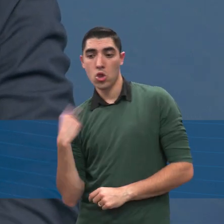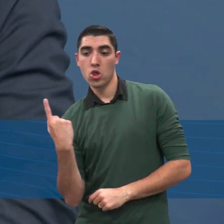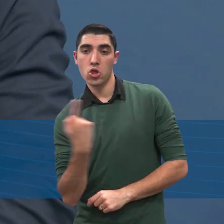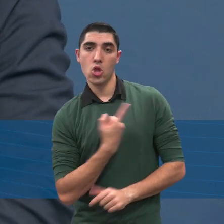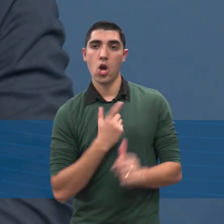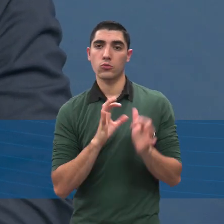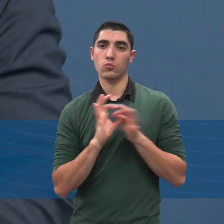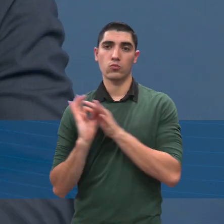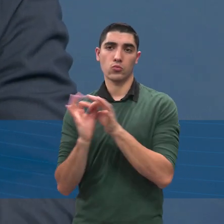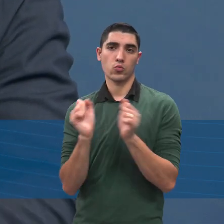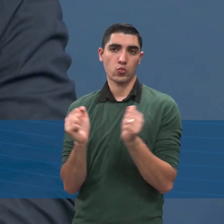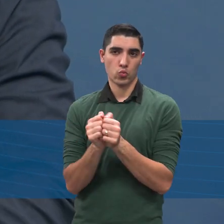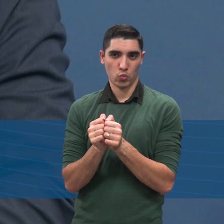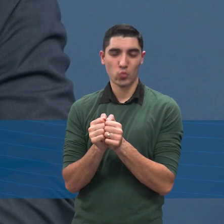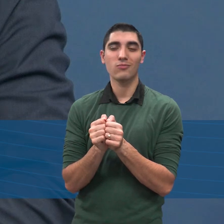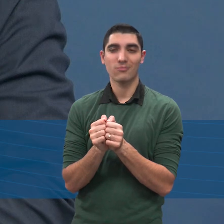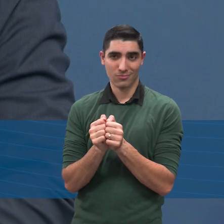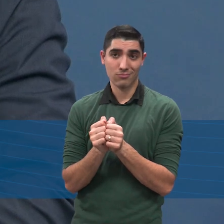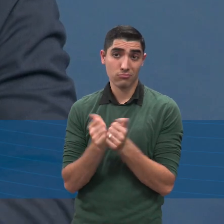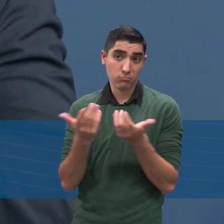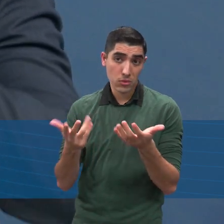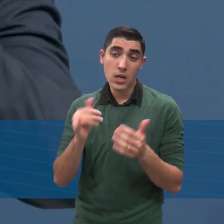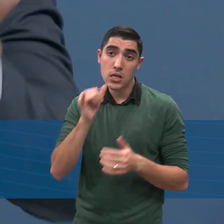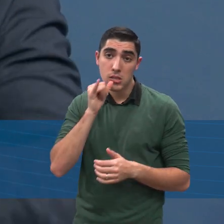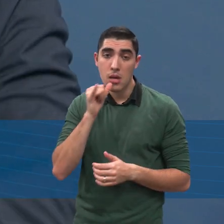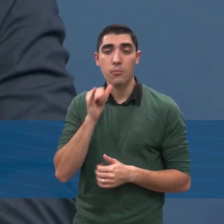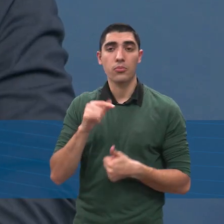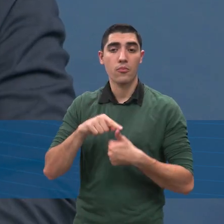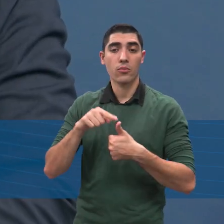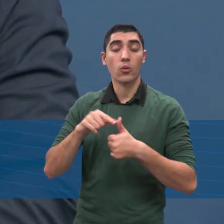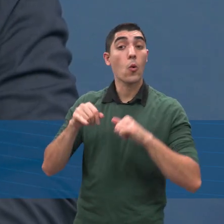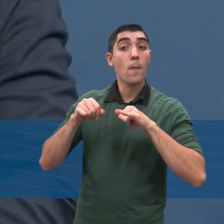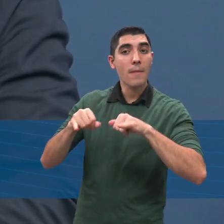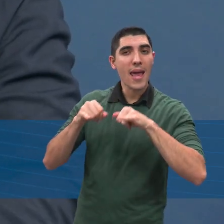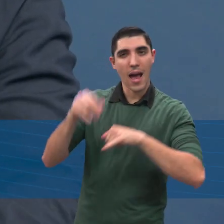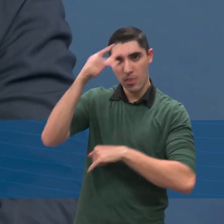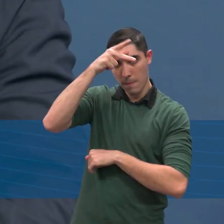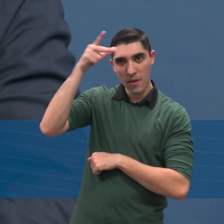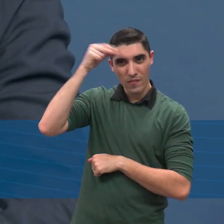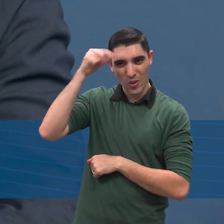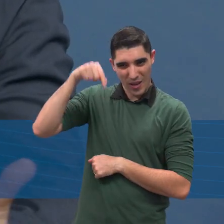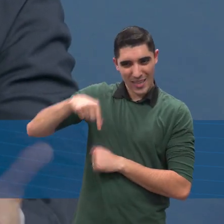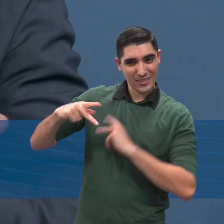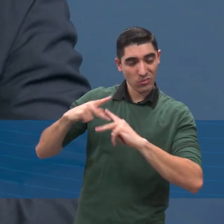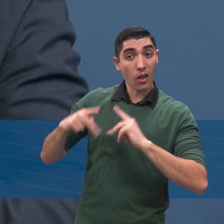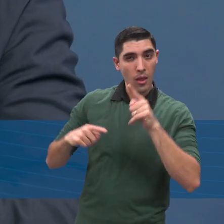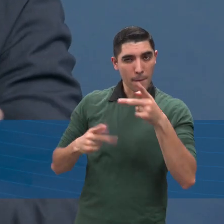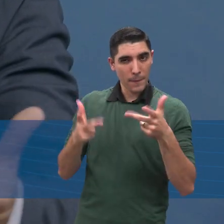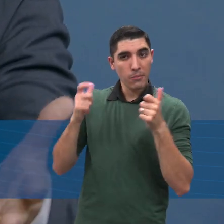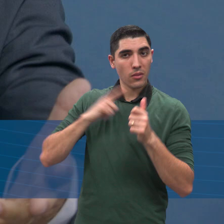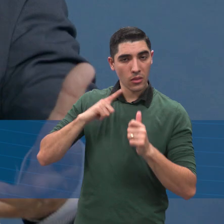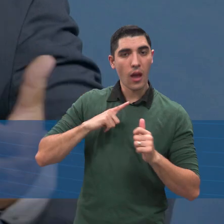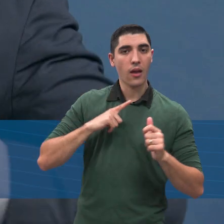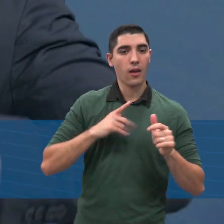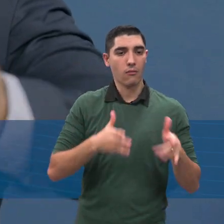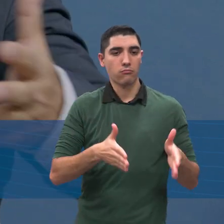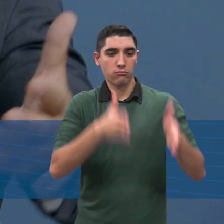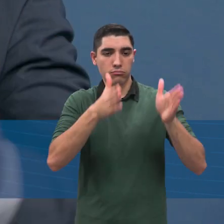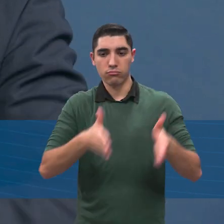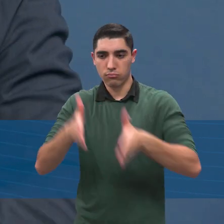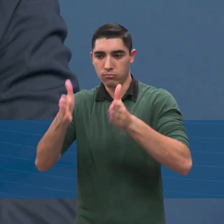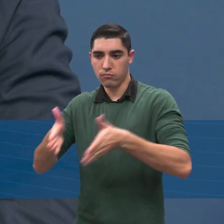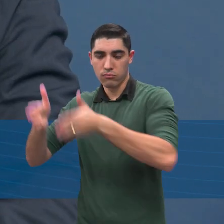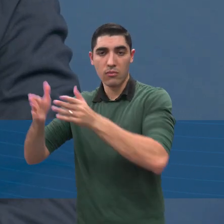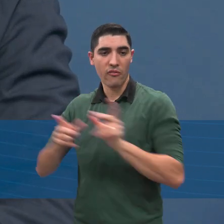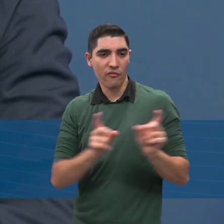né? Então, nesse sentido, eu posso falar, o mercado municipal é uma coisa bem que são várias barracas, são vários